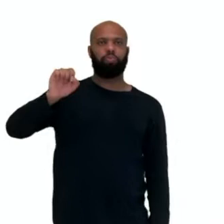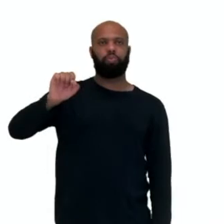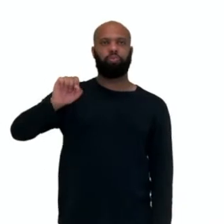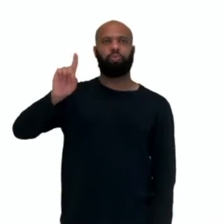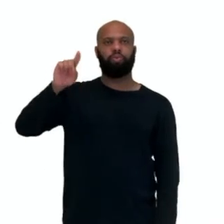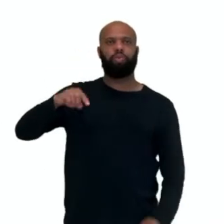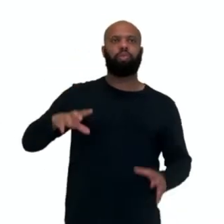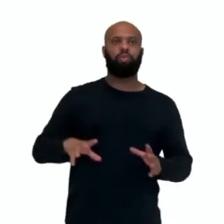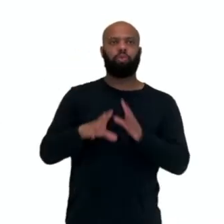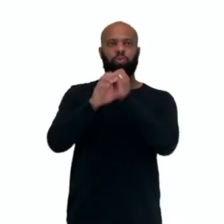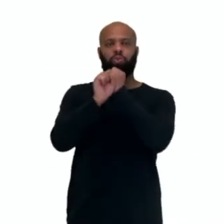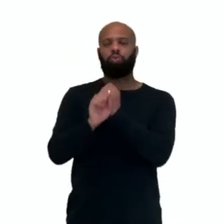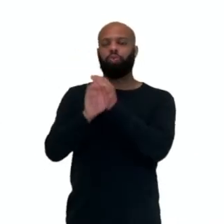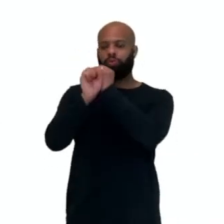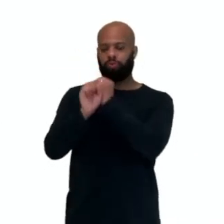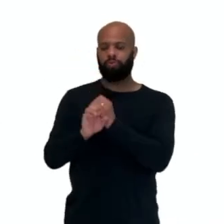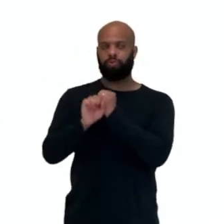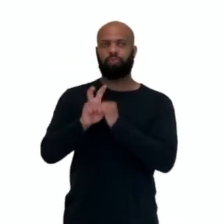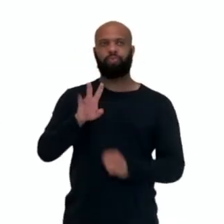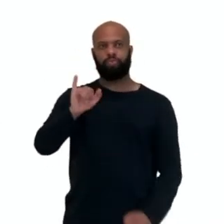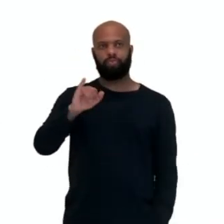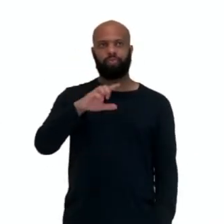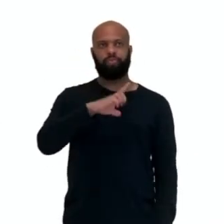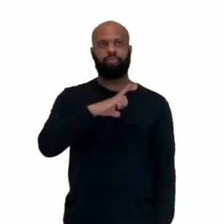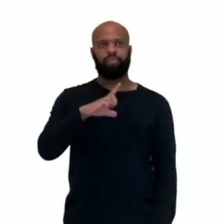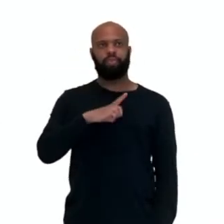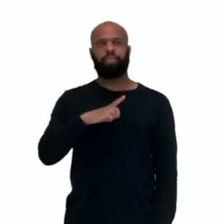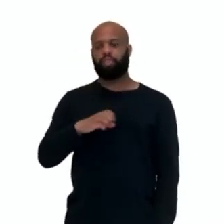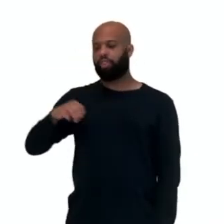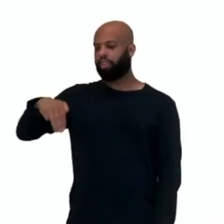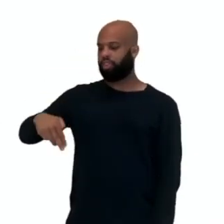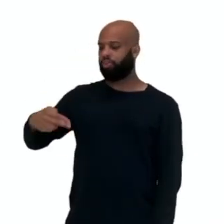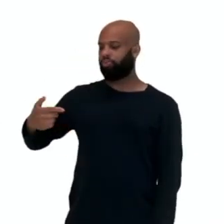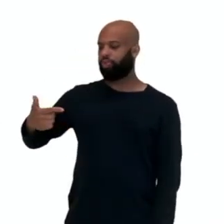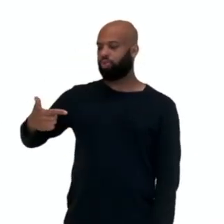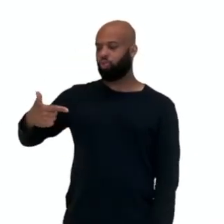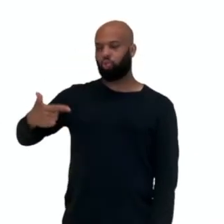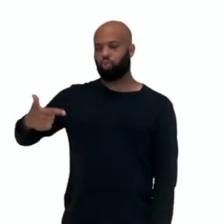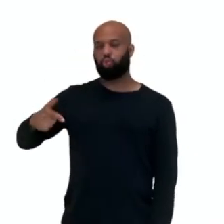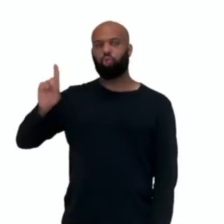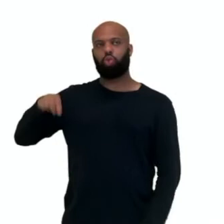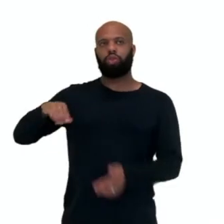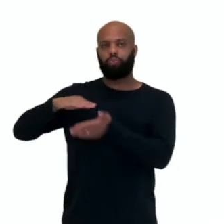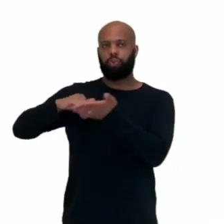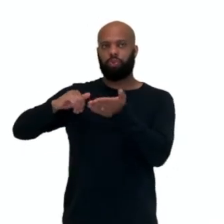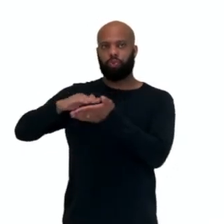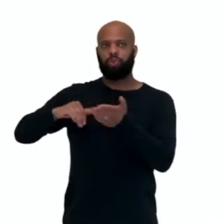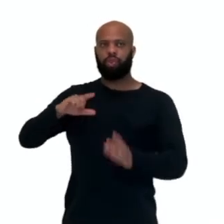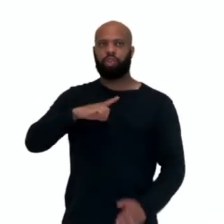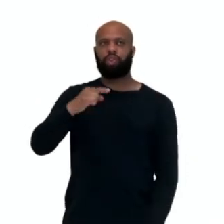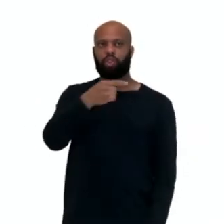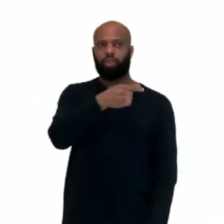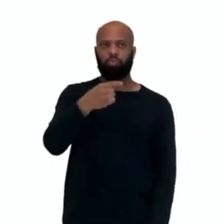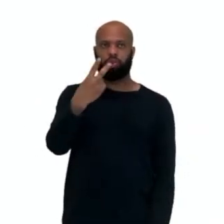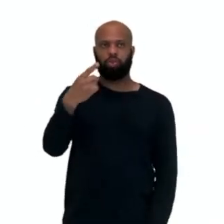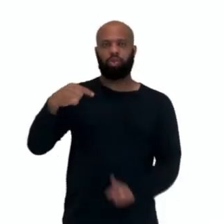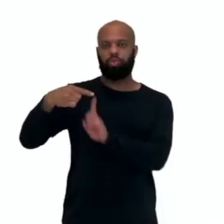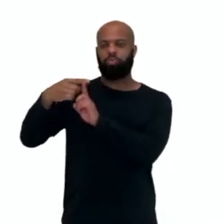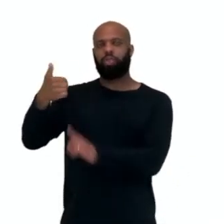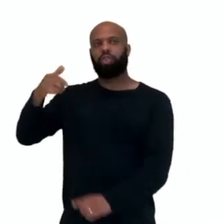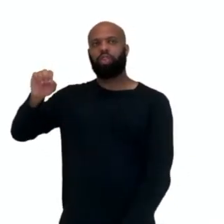ser a soma, né? Somamos. E o M duas linhas, a subtração entre os dois. Então, ficamos menos 2 mais